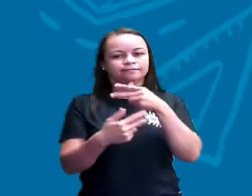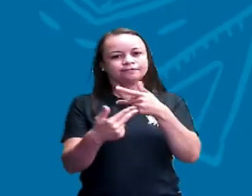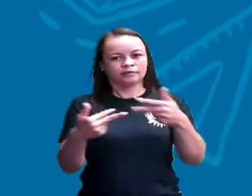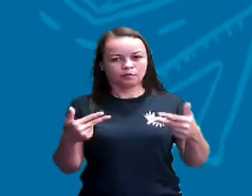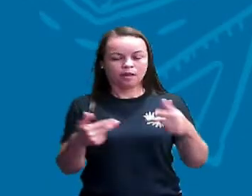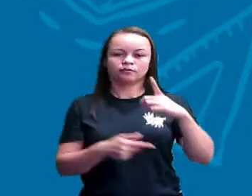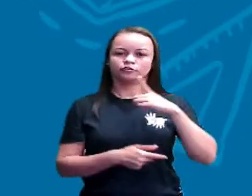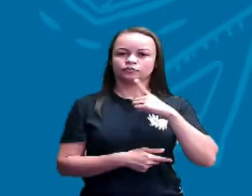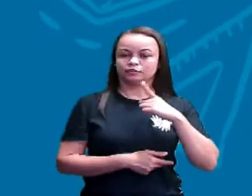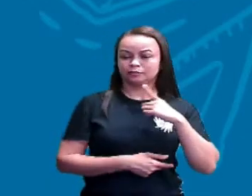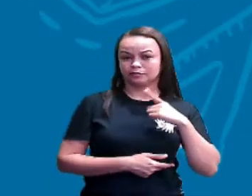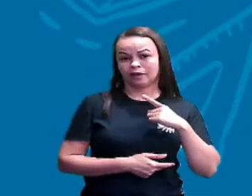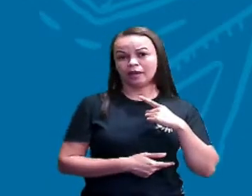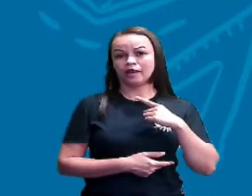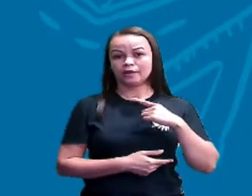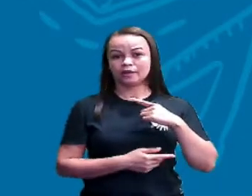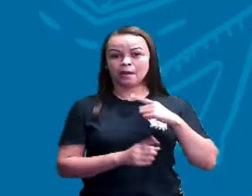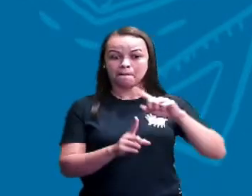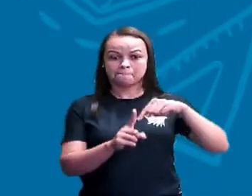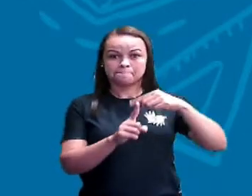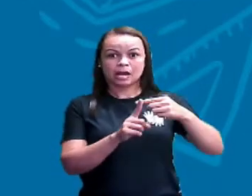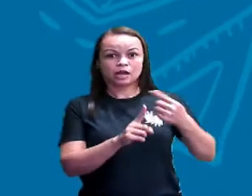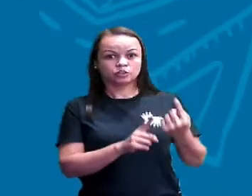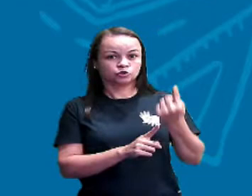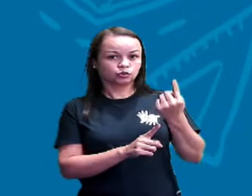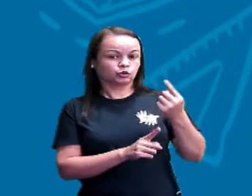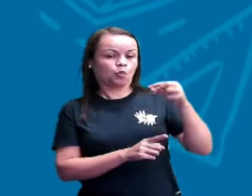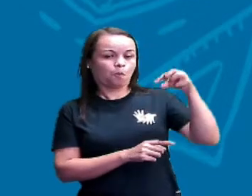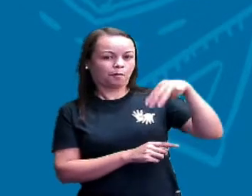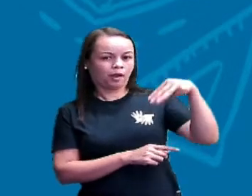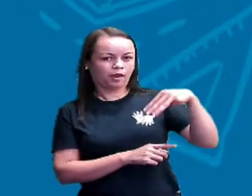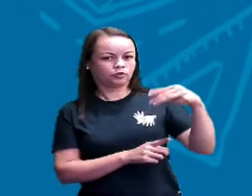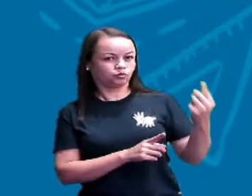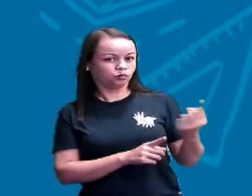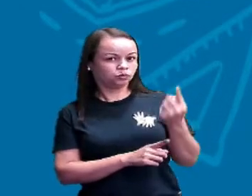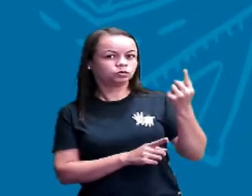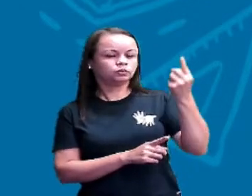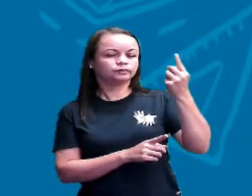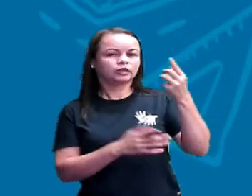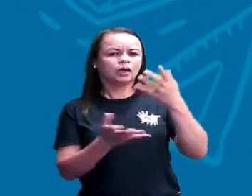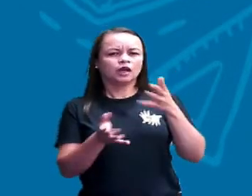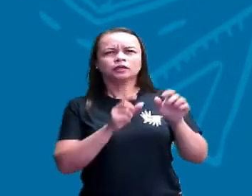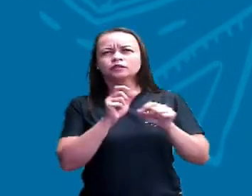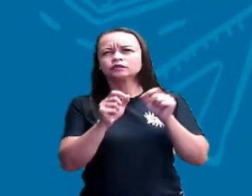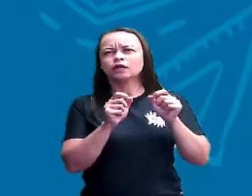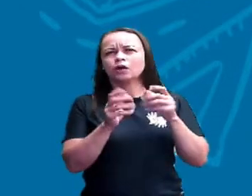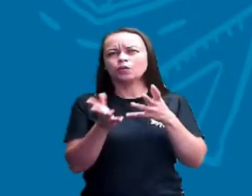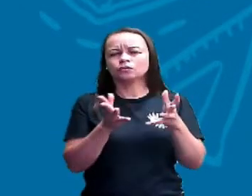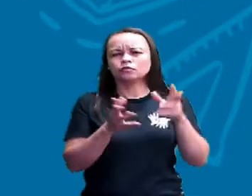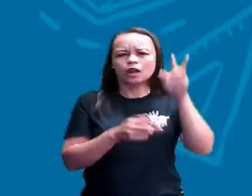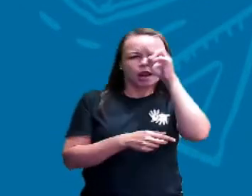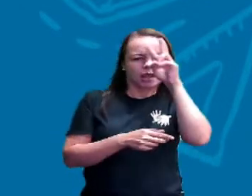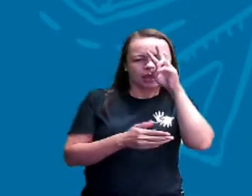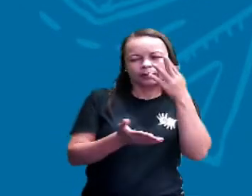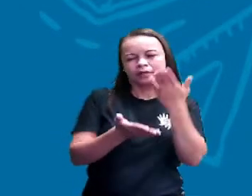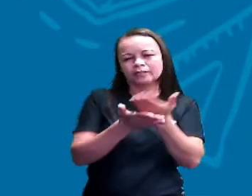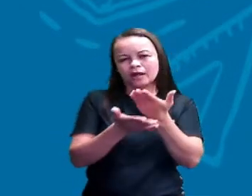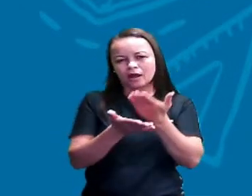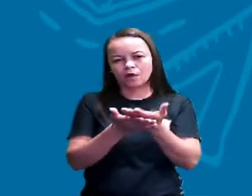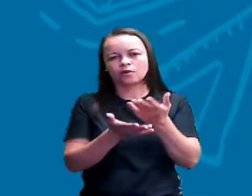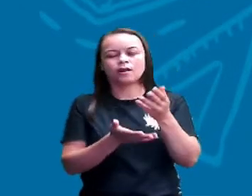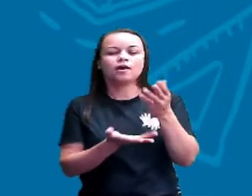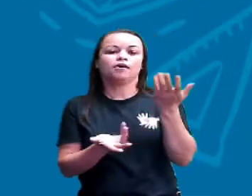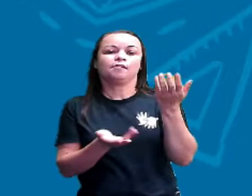tenham mais de 1 metro de altura. Lembra que na aula passada a gente estudou sobre